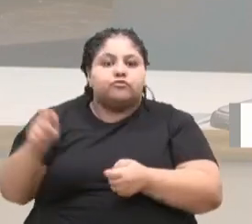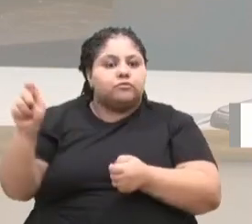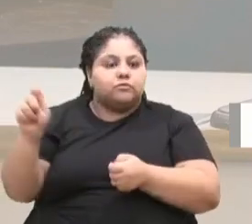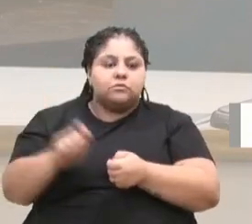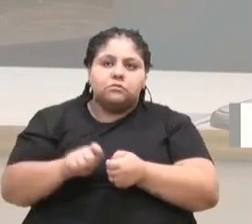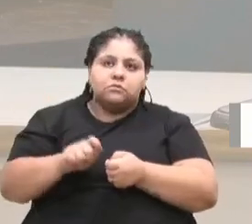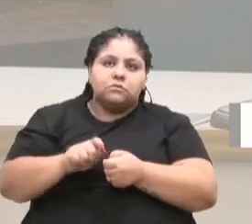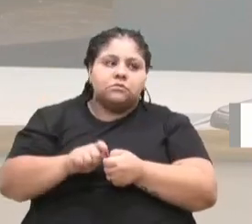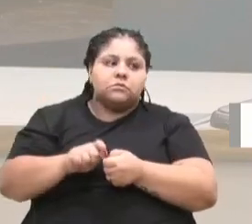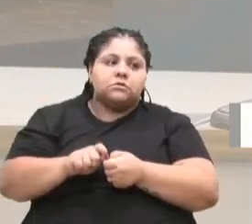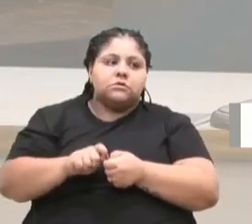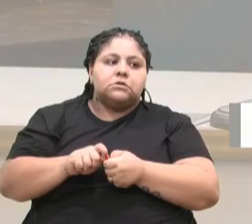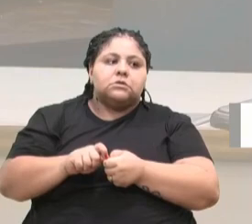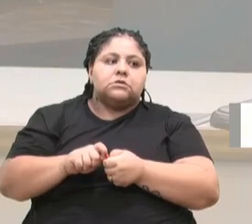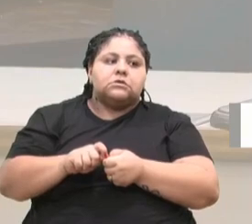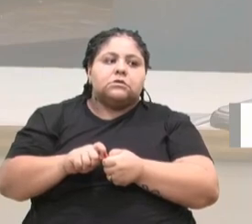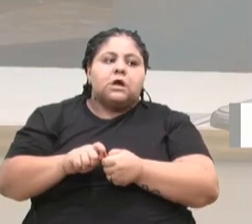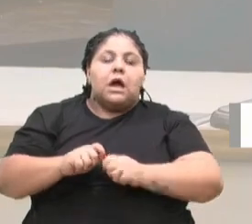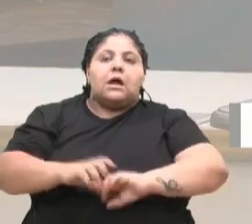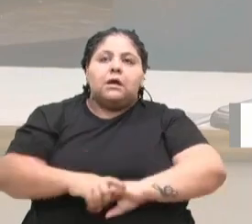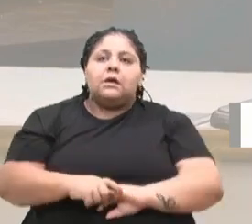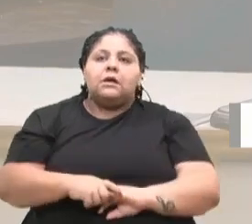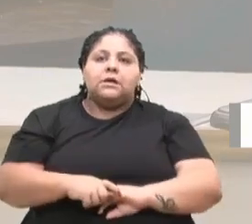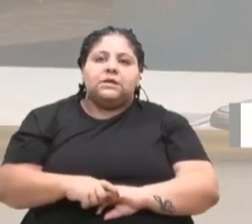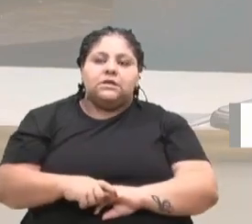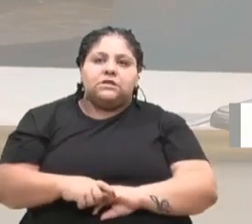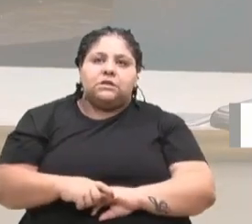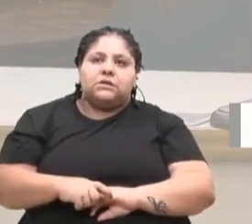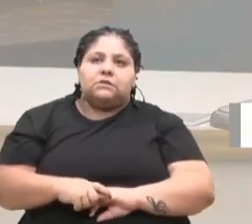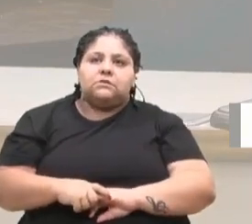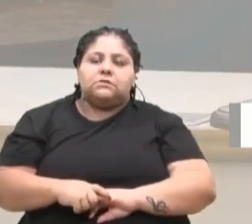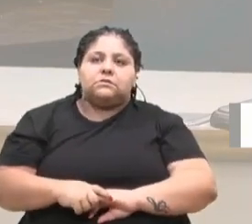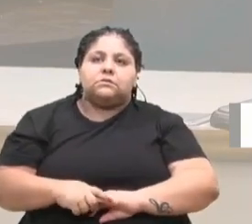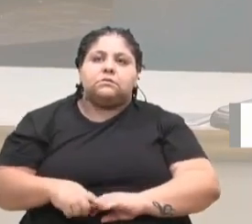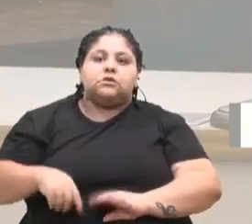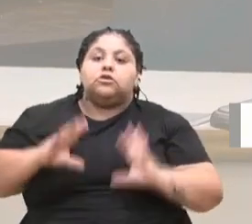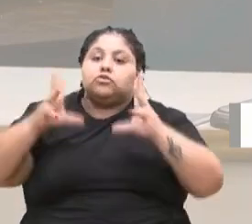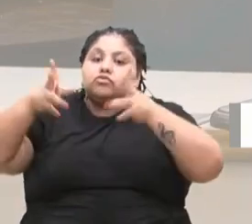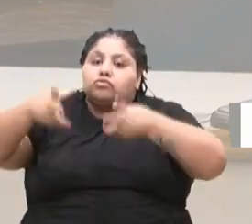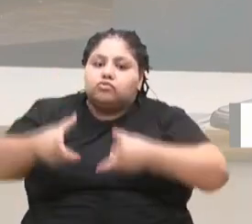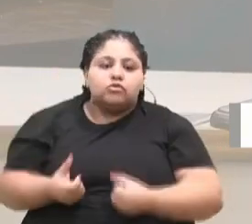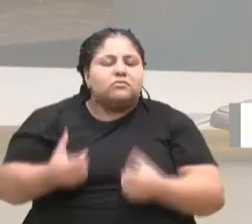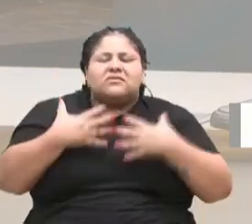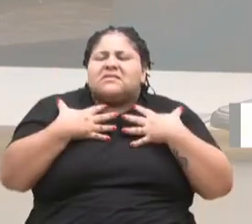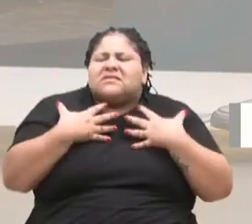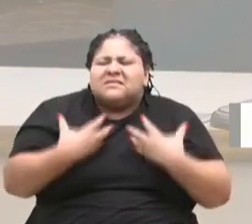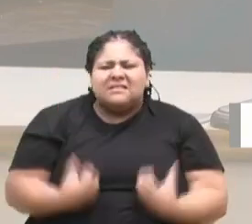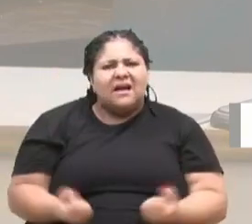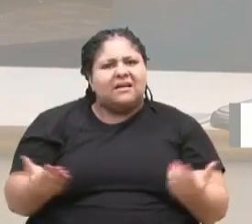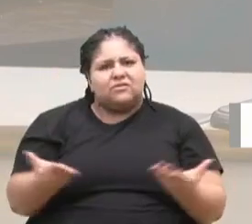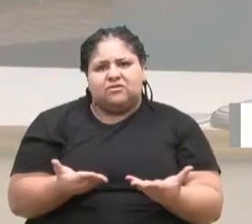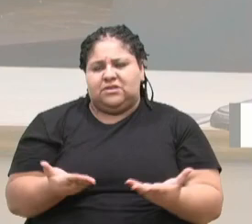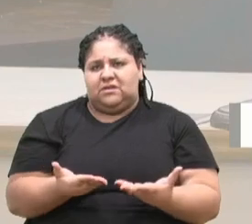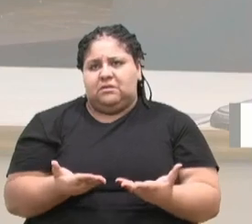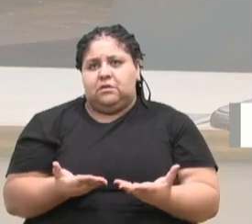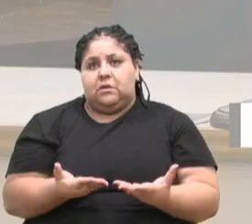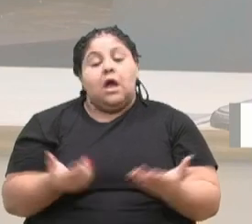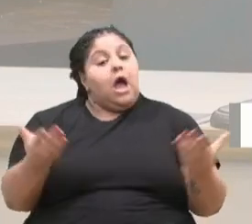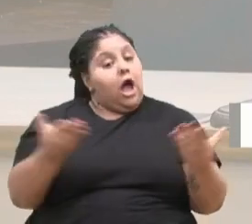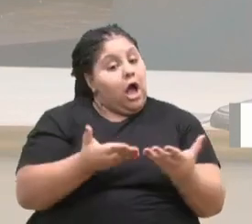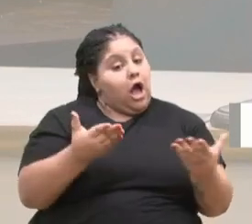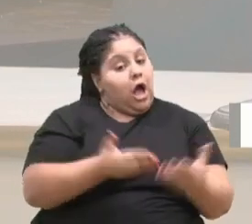está numa Randon, Marco Polo, quem está numa farmácia, quem está num... Todo mundo está exausto. Mas agora, a gente quer essa